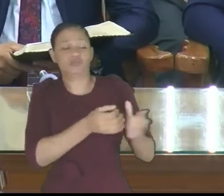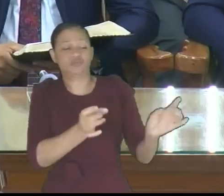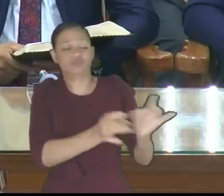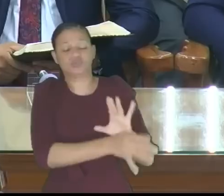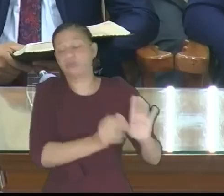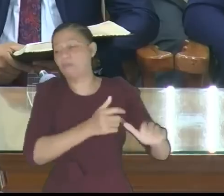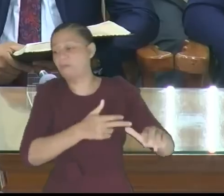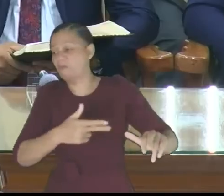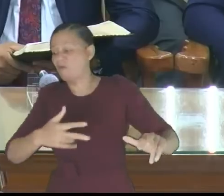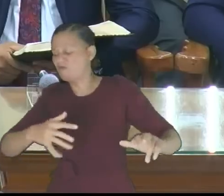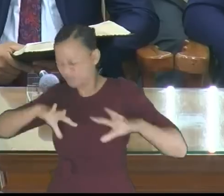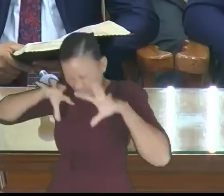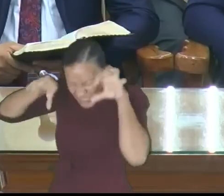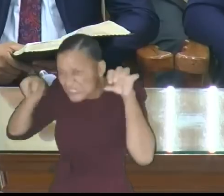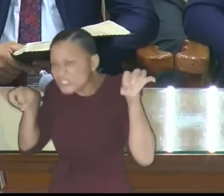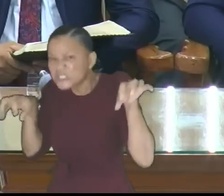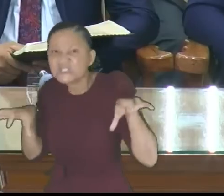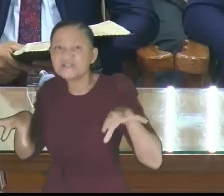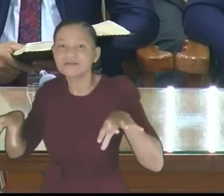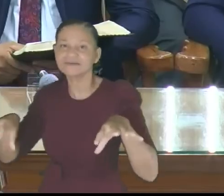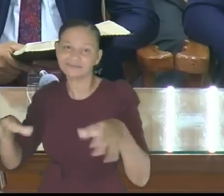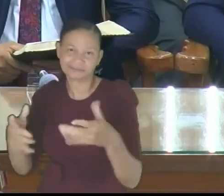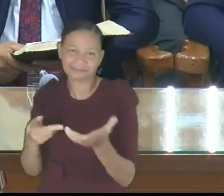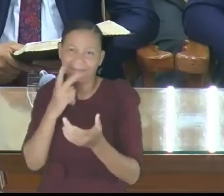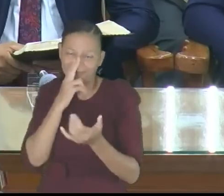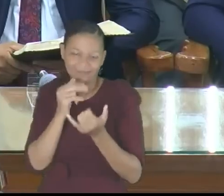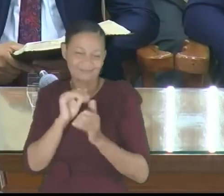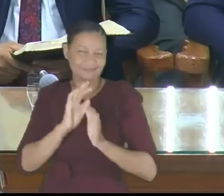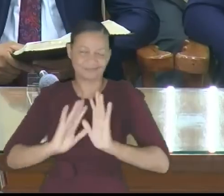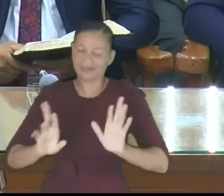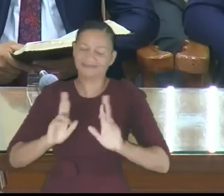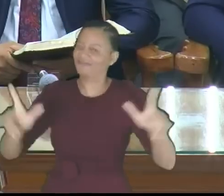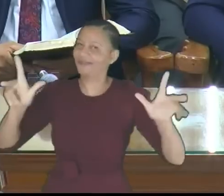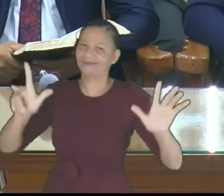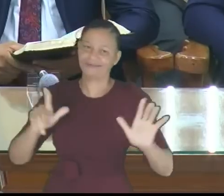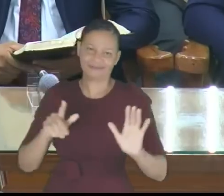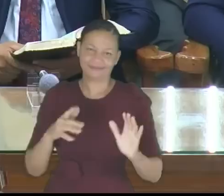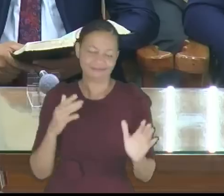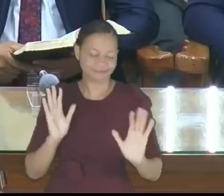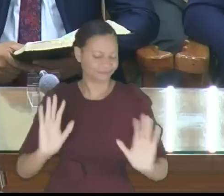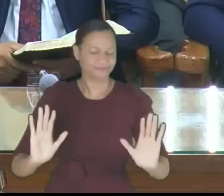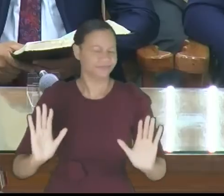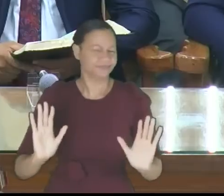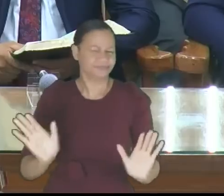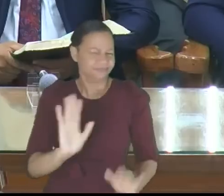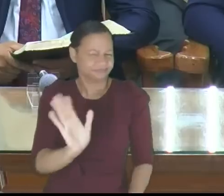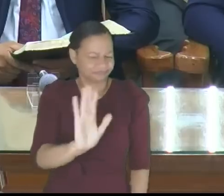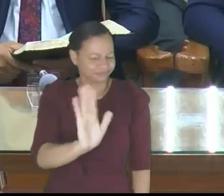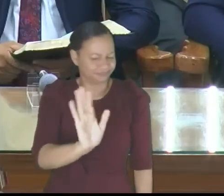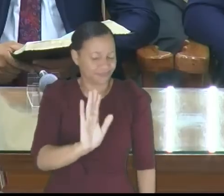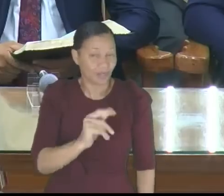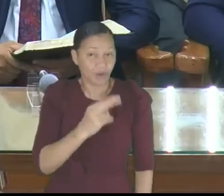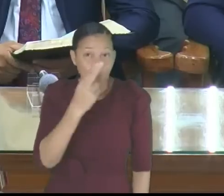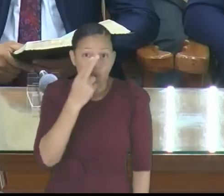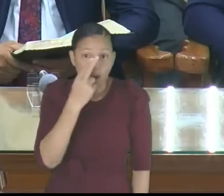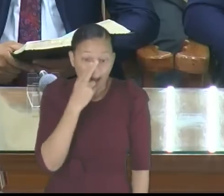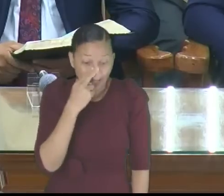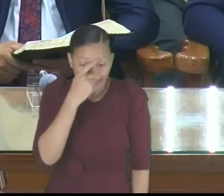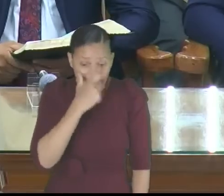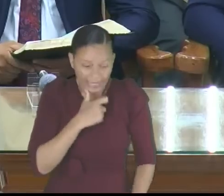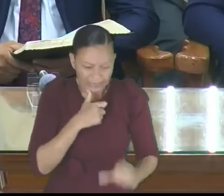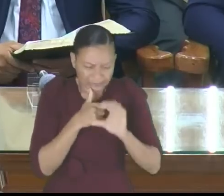virar bicho na capoeira. Glória a Deus. Não, o cristão é diferente. O cristão, ele